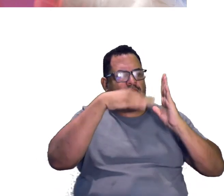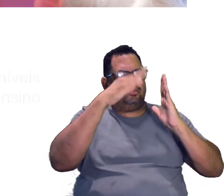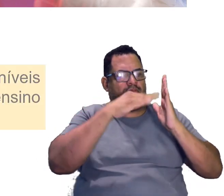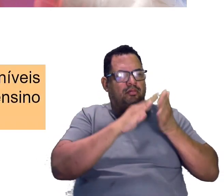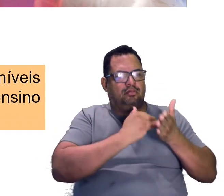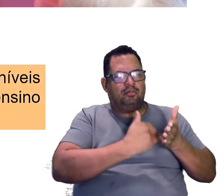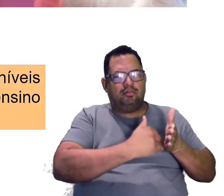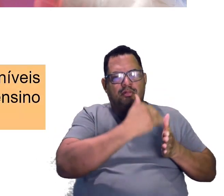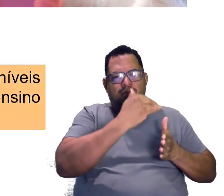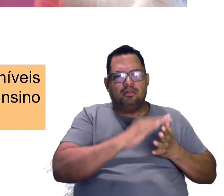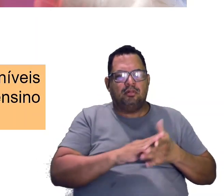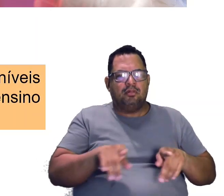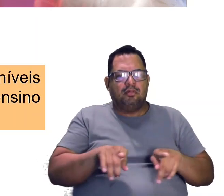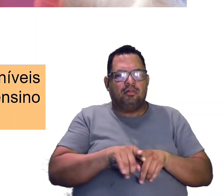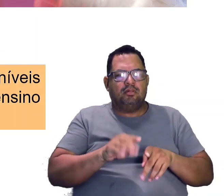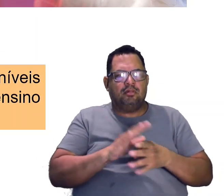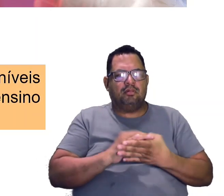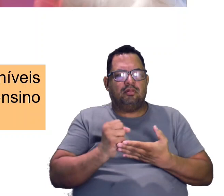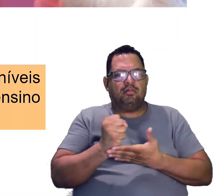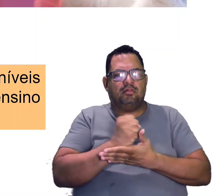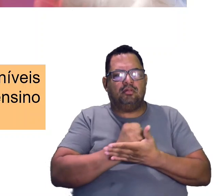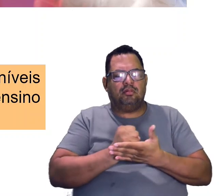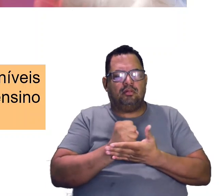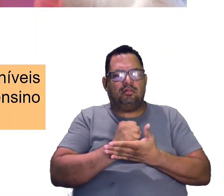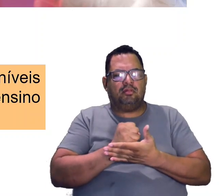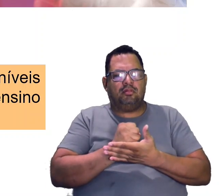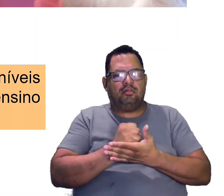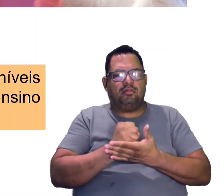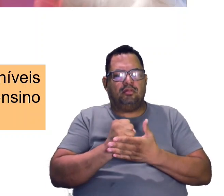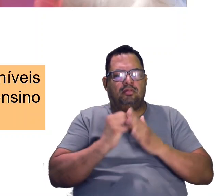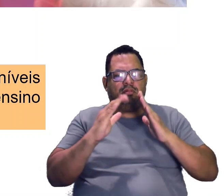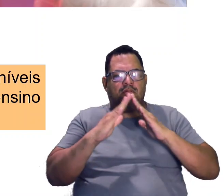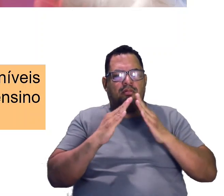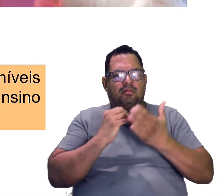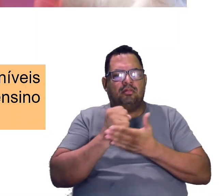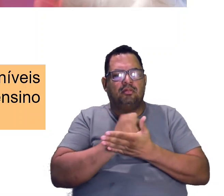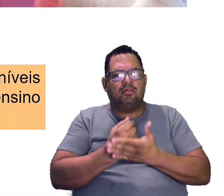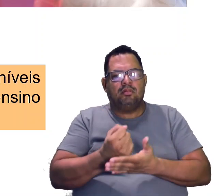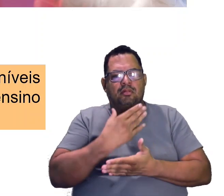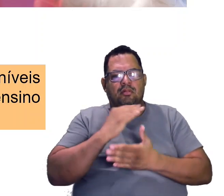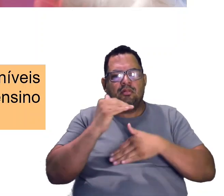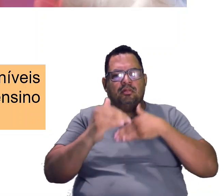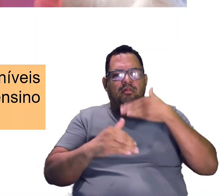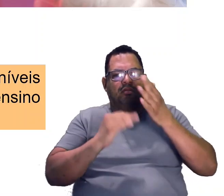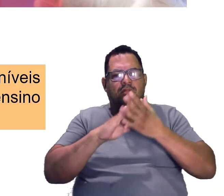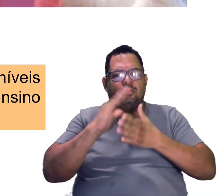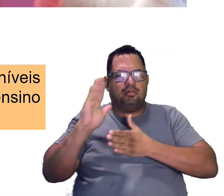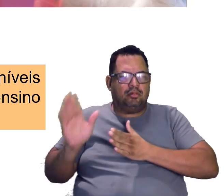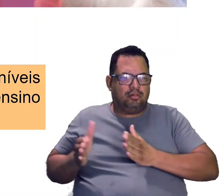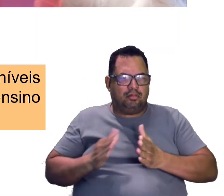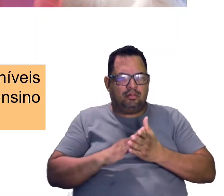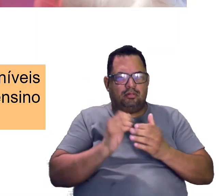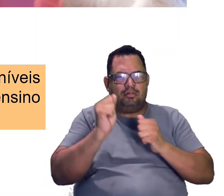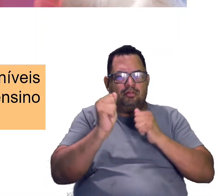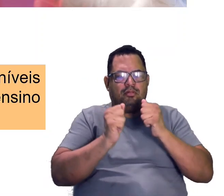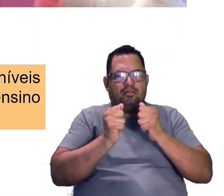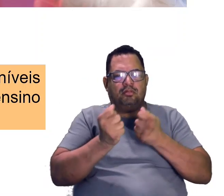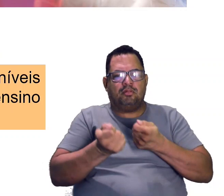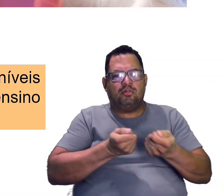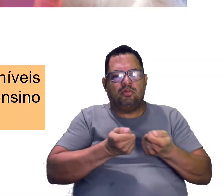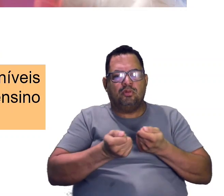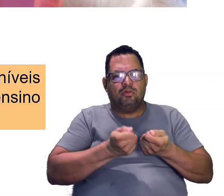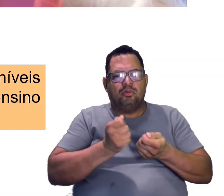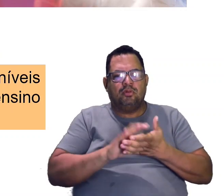revestimentos. Na área farmacêutica, o desenvolvimento de produção de medicamentos e controle de qualidade